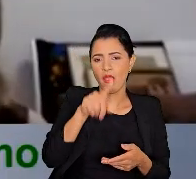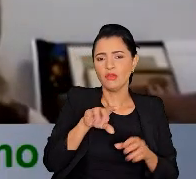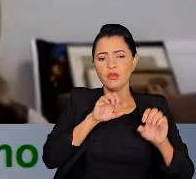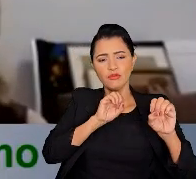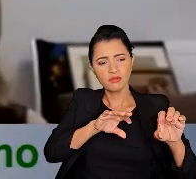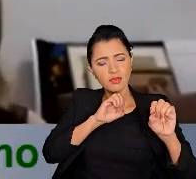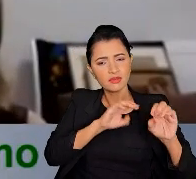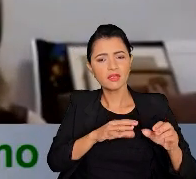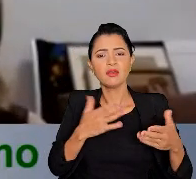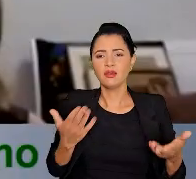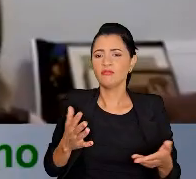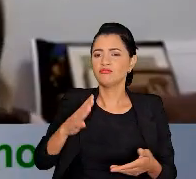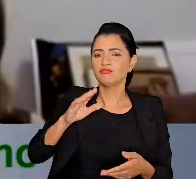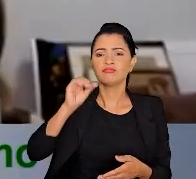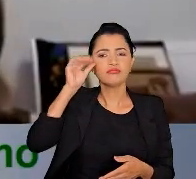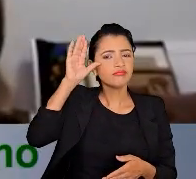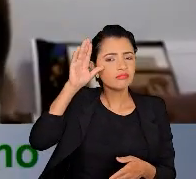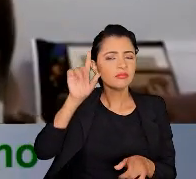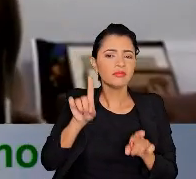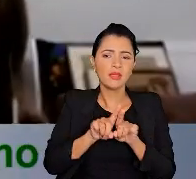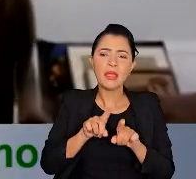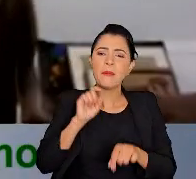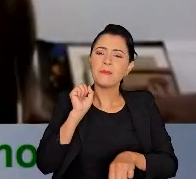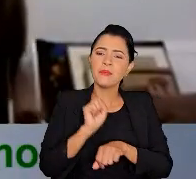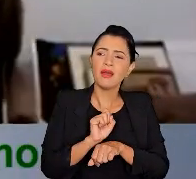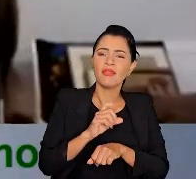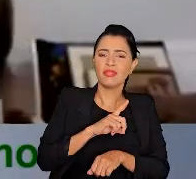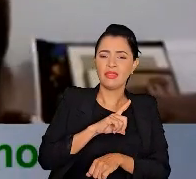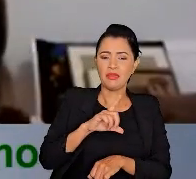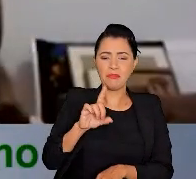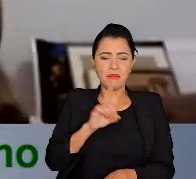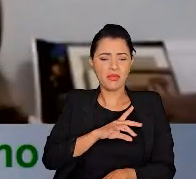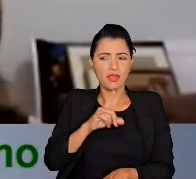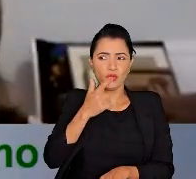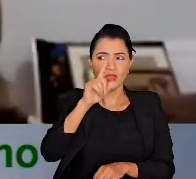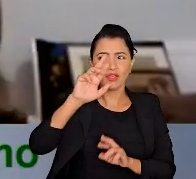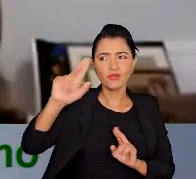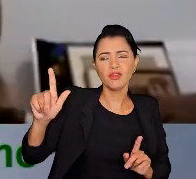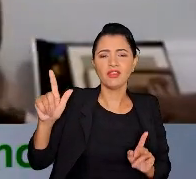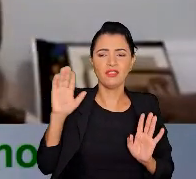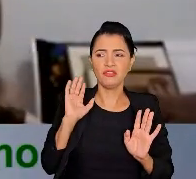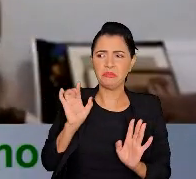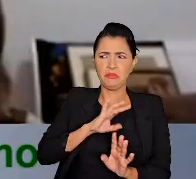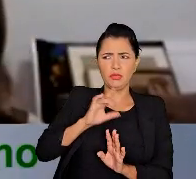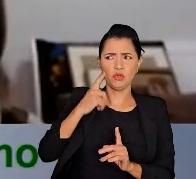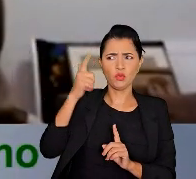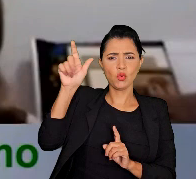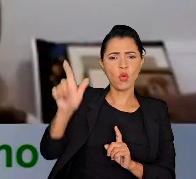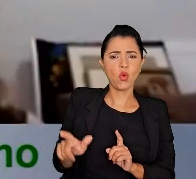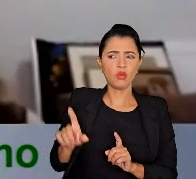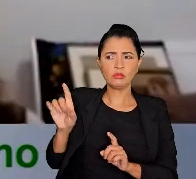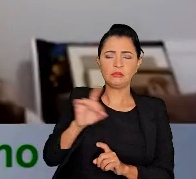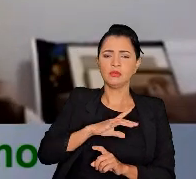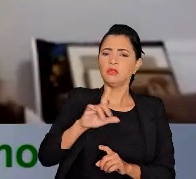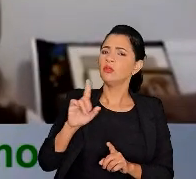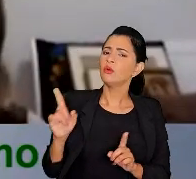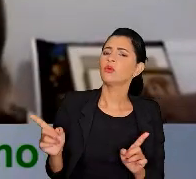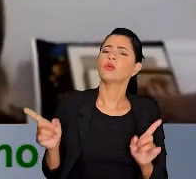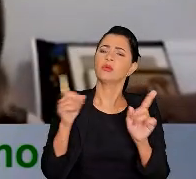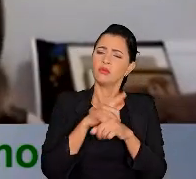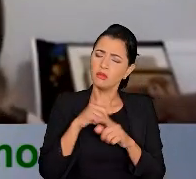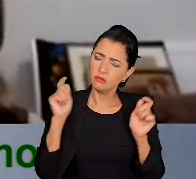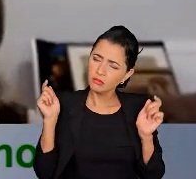educação, conhecimento e parar de ter medo daquilo que é diferente do nosso, parar de ter medo do outro, muito pelo contrário. Nós